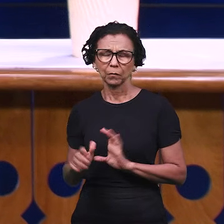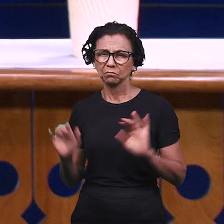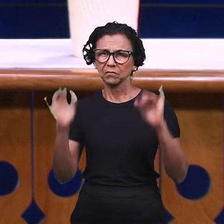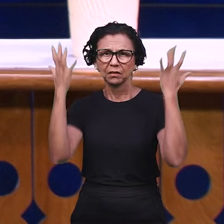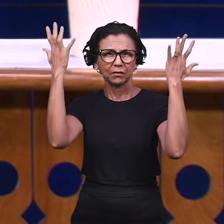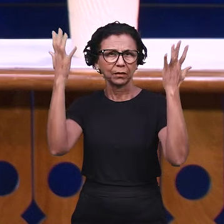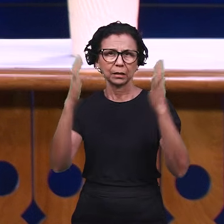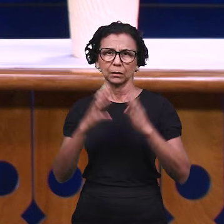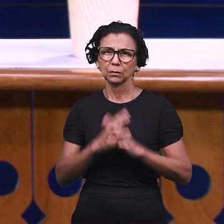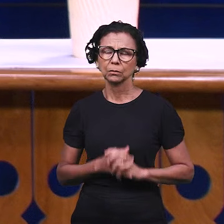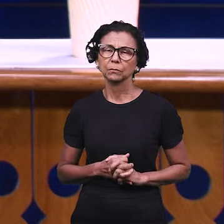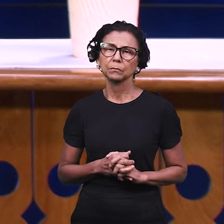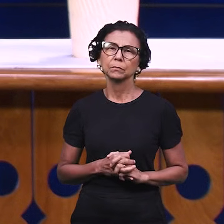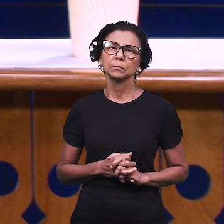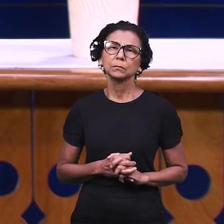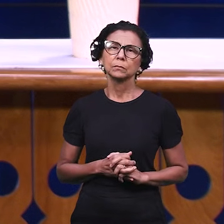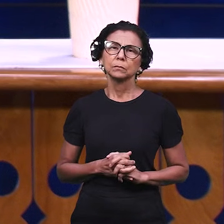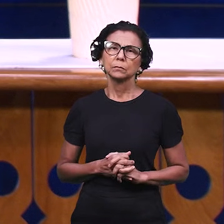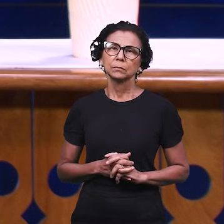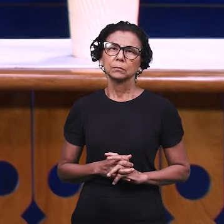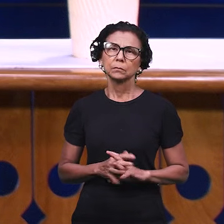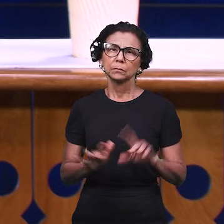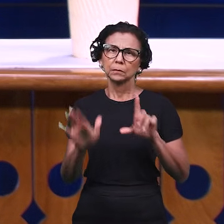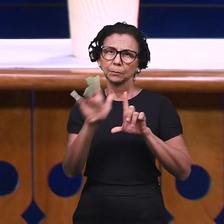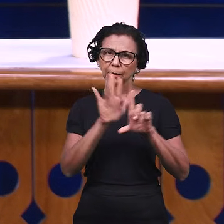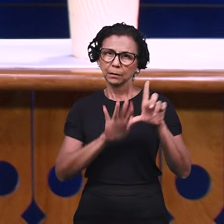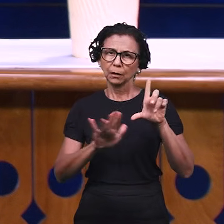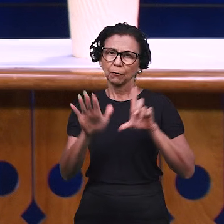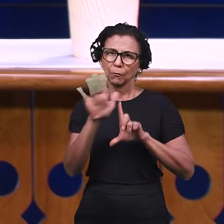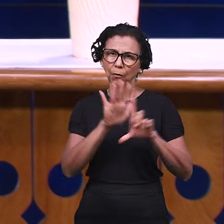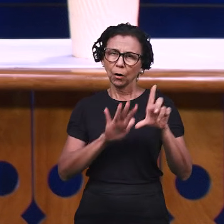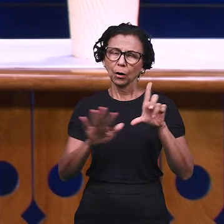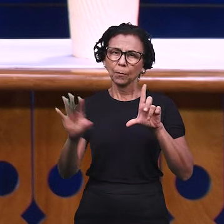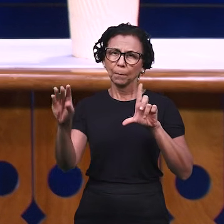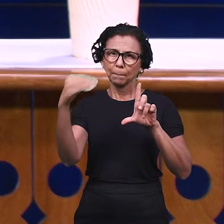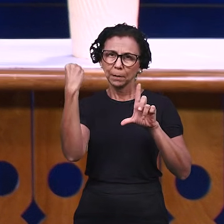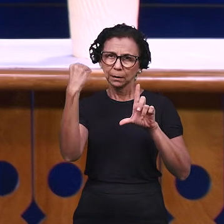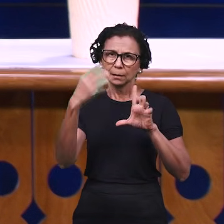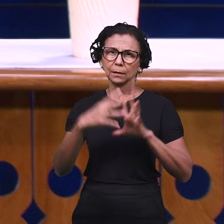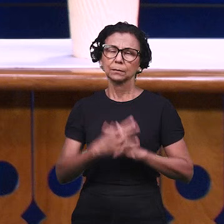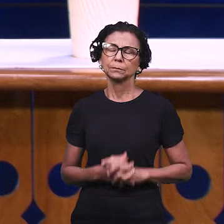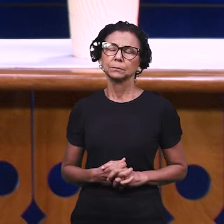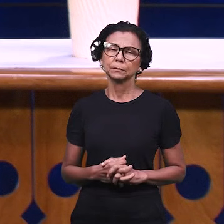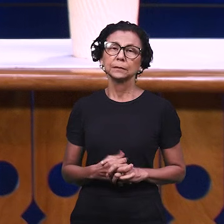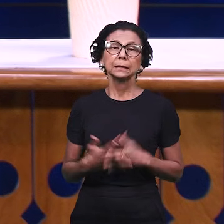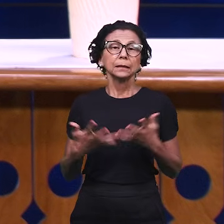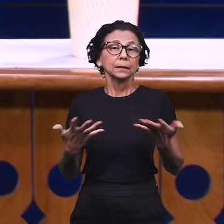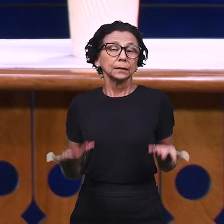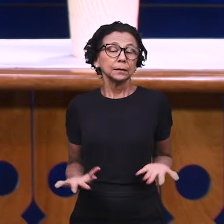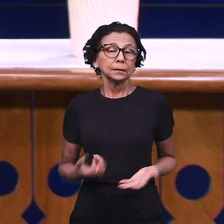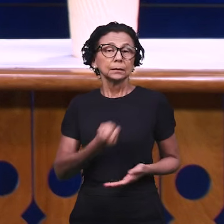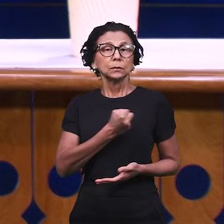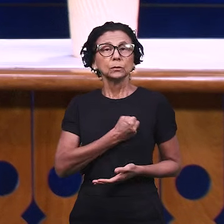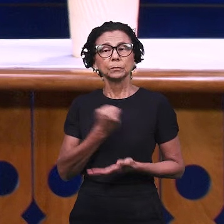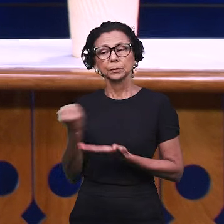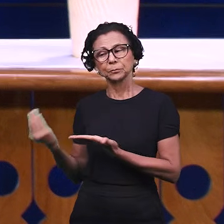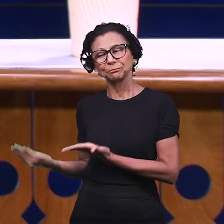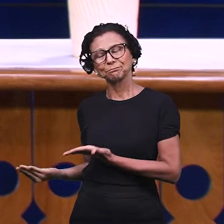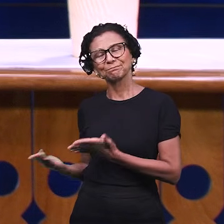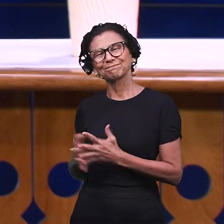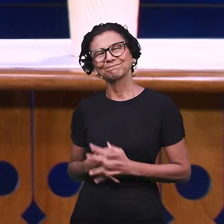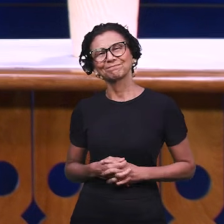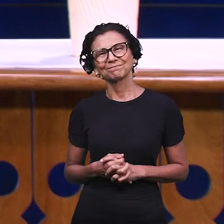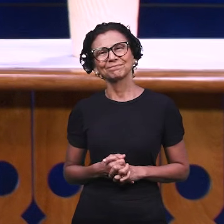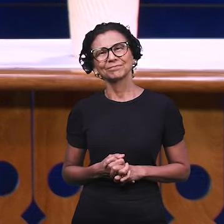algum outro evento, numa das nossas plataformas, pode mandar a sua experiência e ainda há um 0800